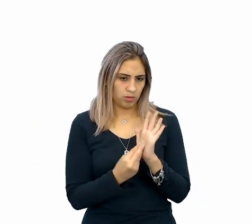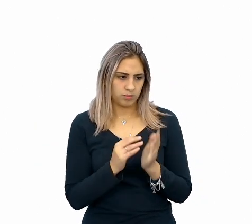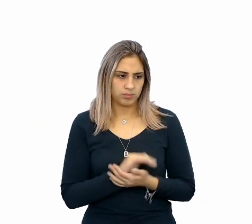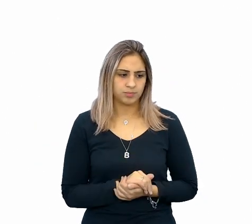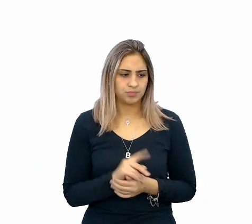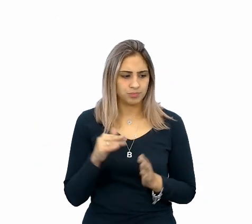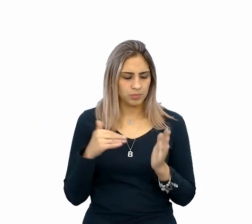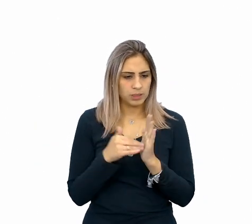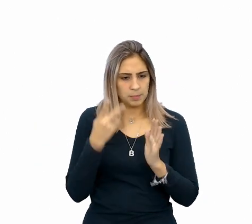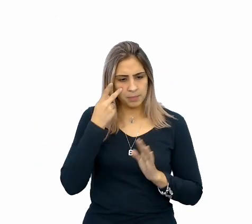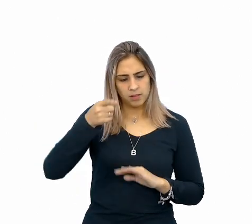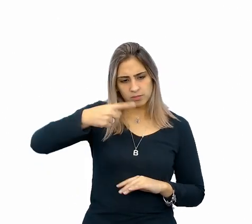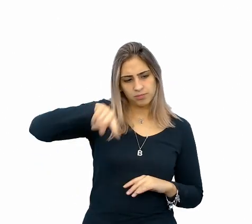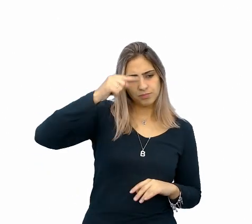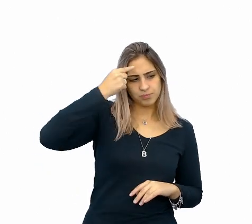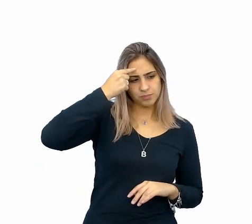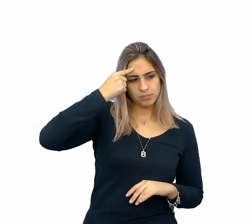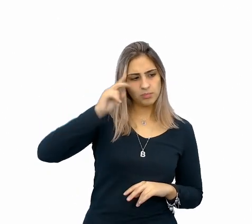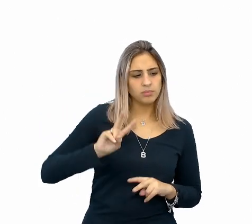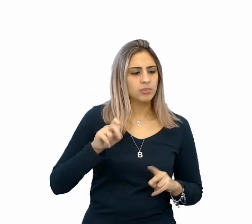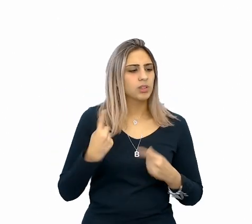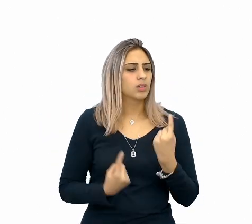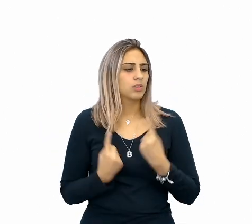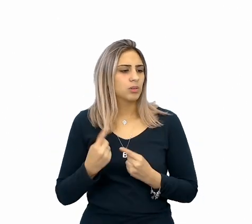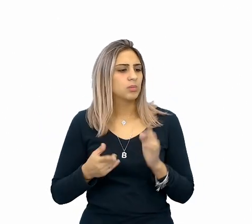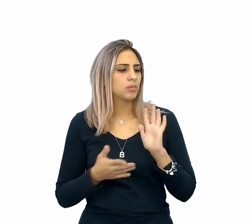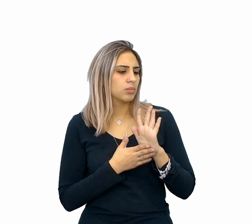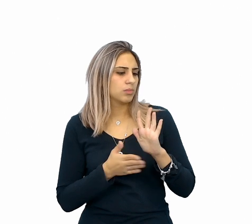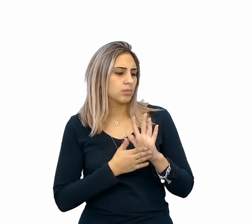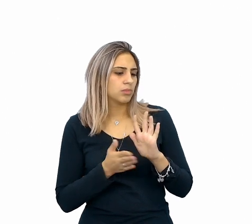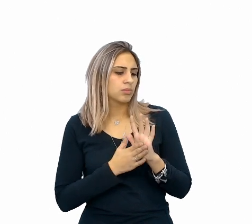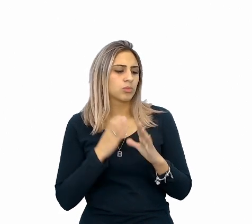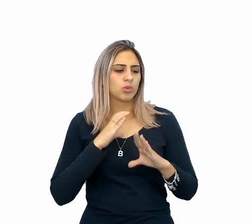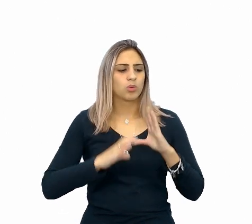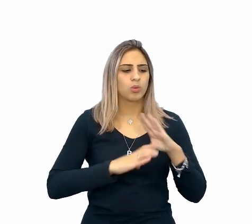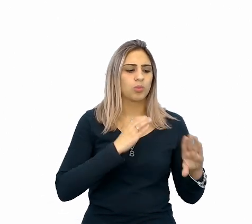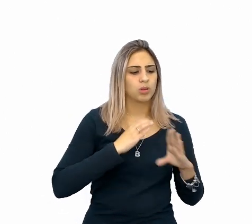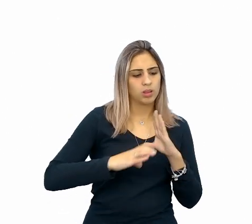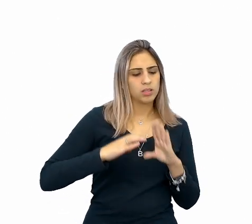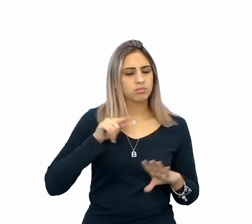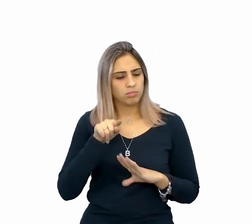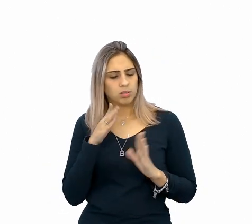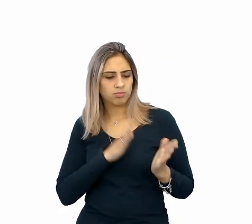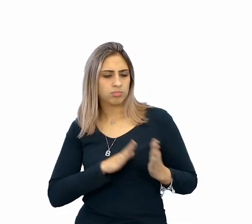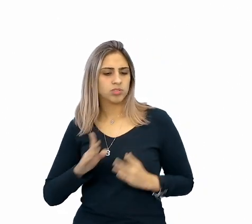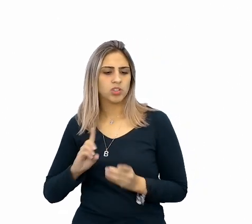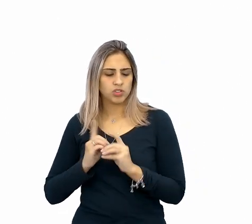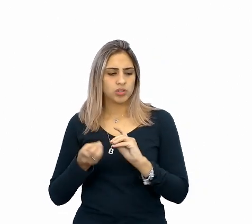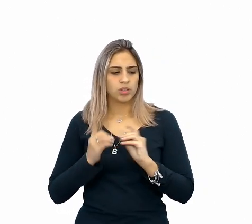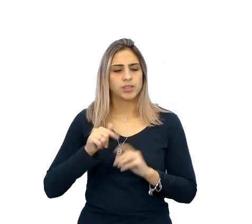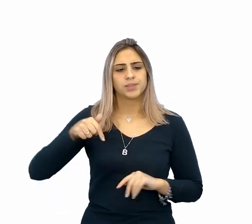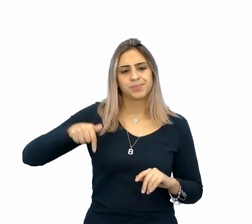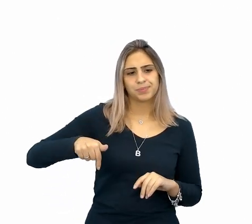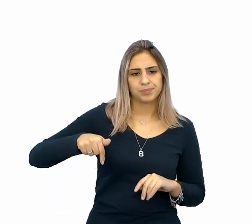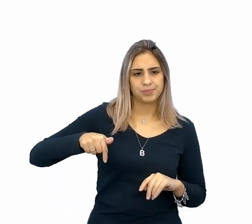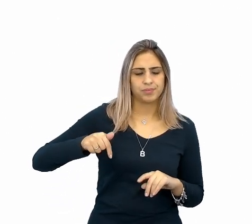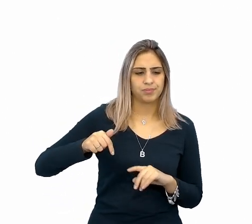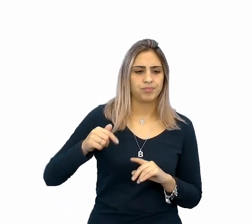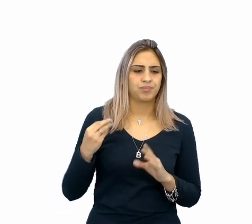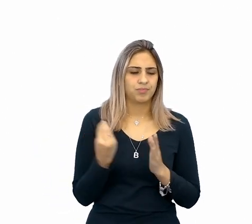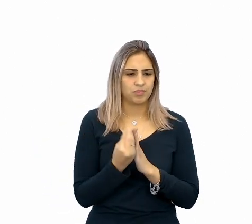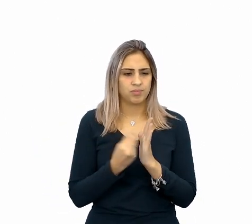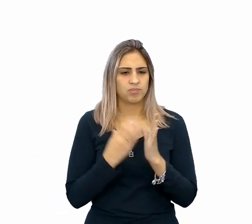um tempo para vocês pensarem sobre qual é o propósito comunicativo dessa sequência didática 7, quadrinhas